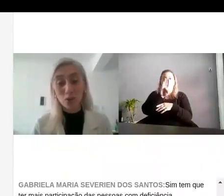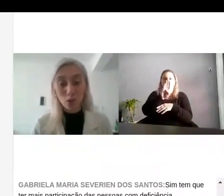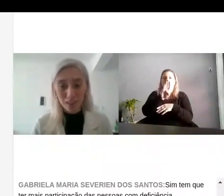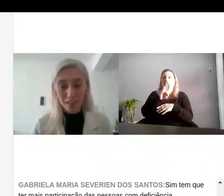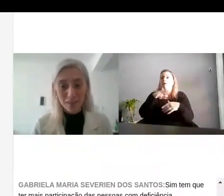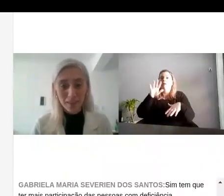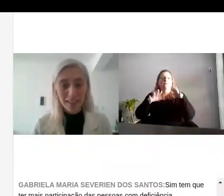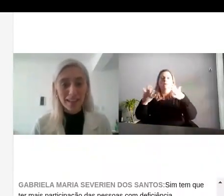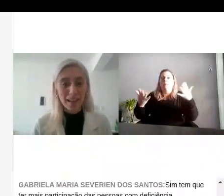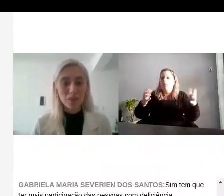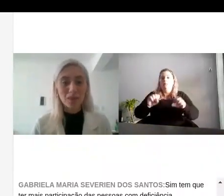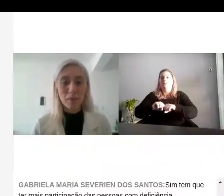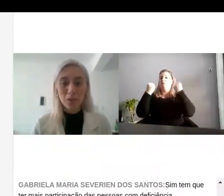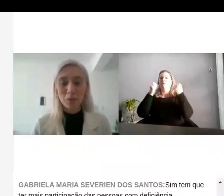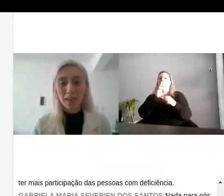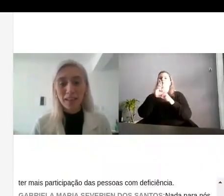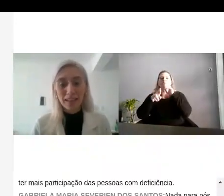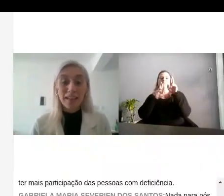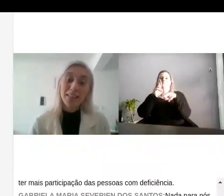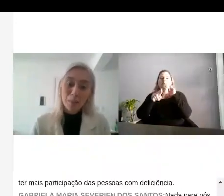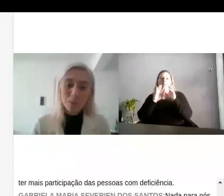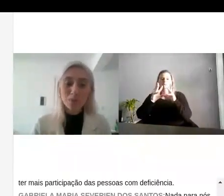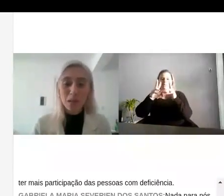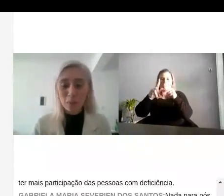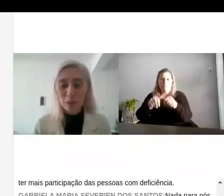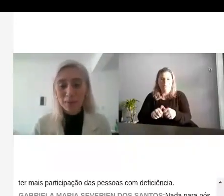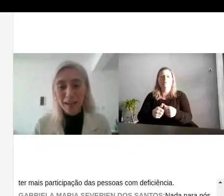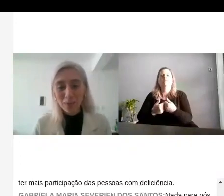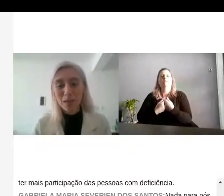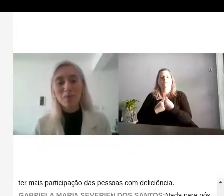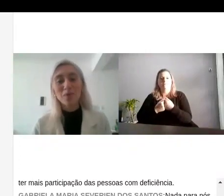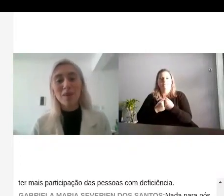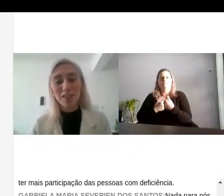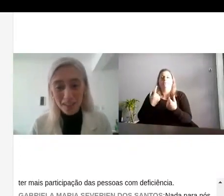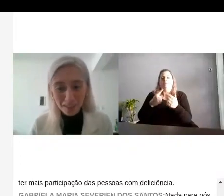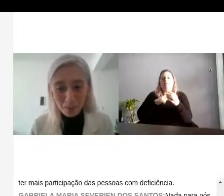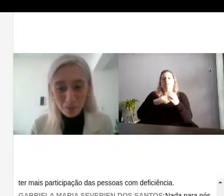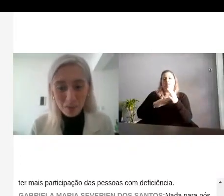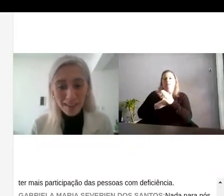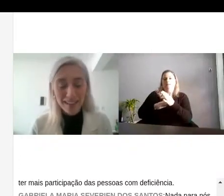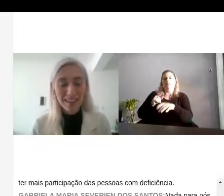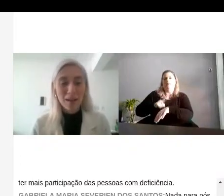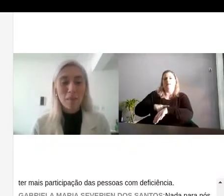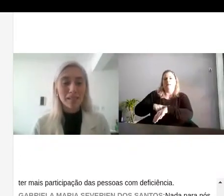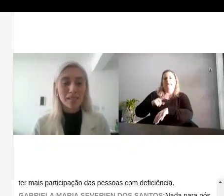de todas, né? Justamente porque temos um tempo limitado, temos uma agenda a